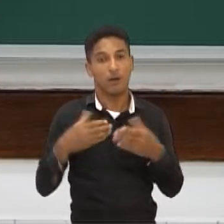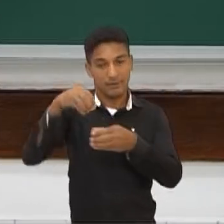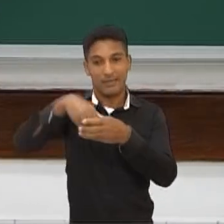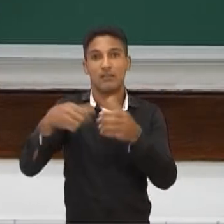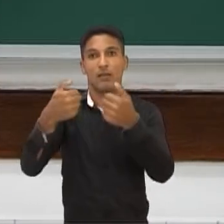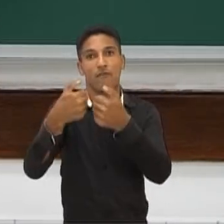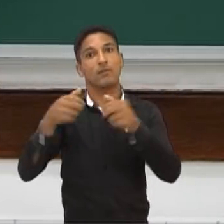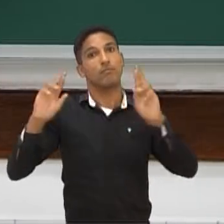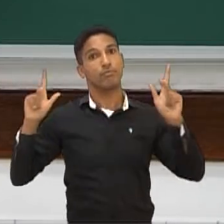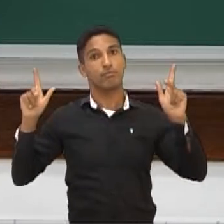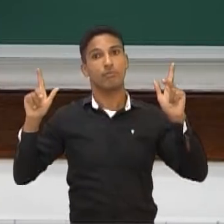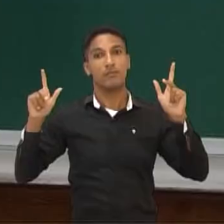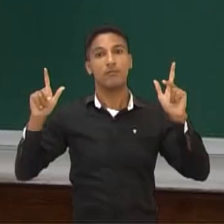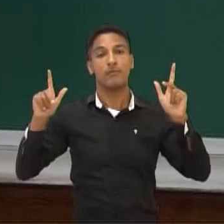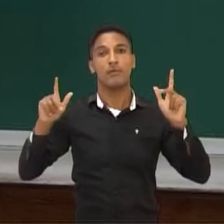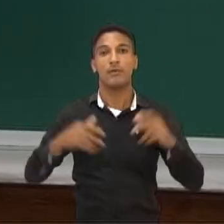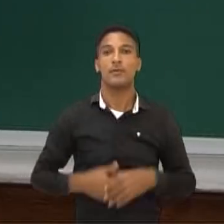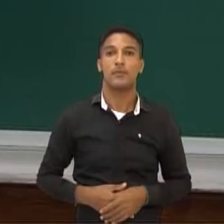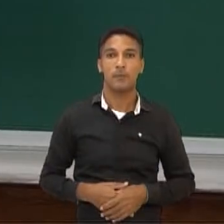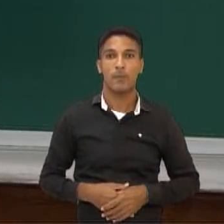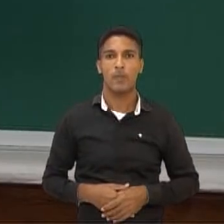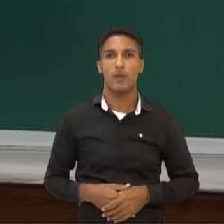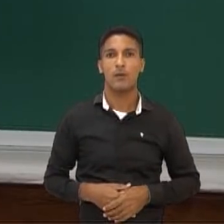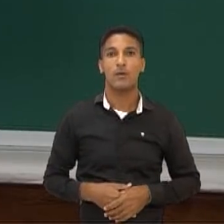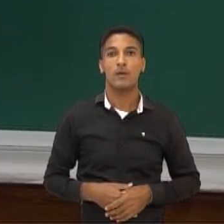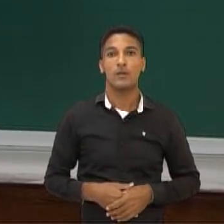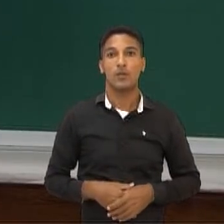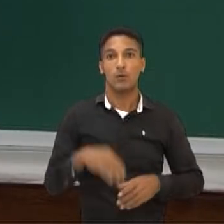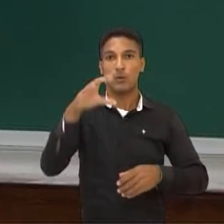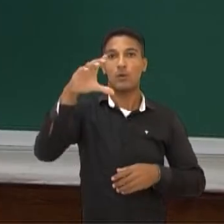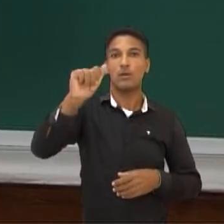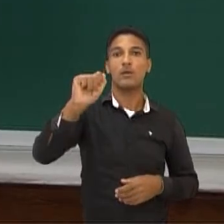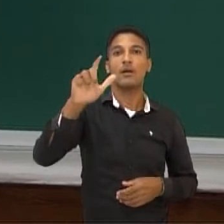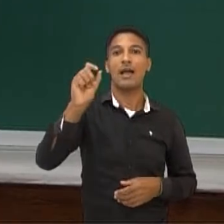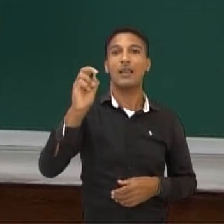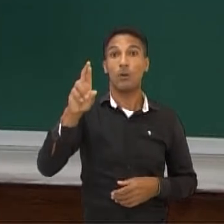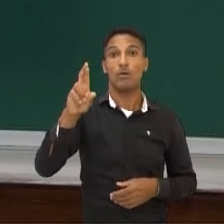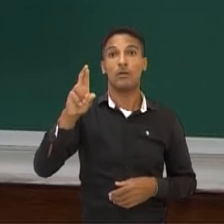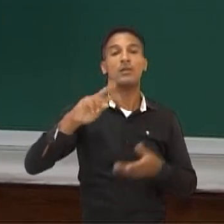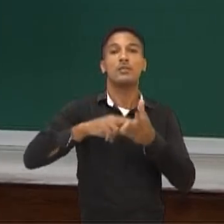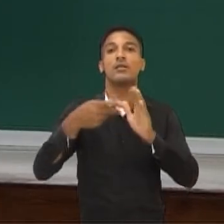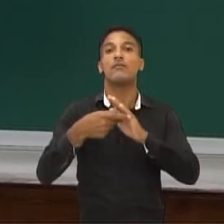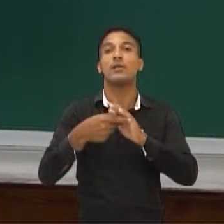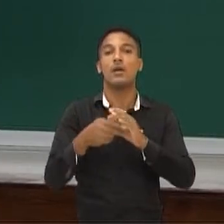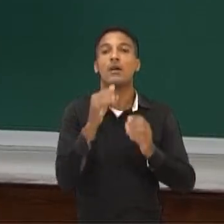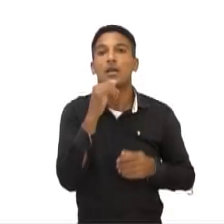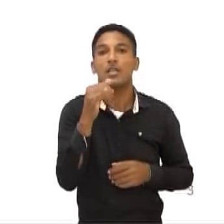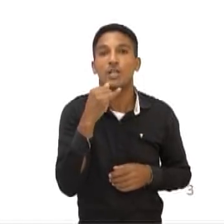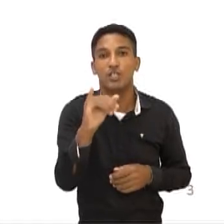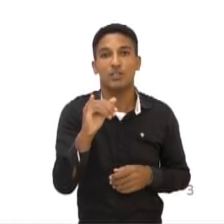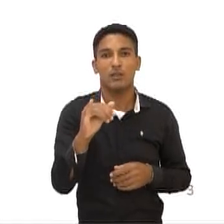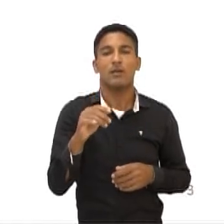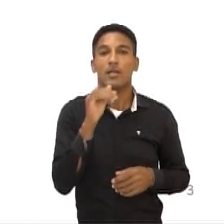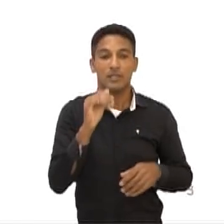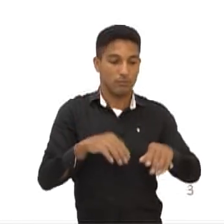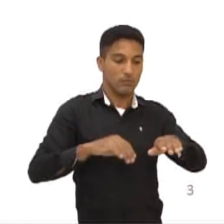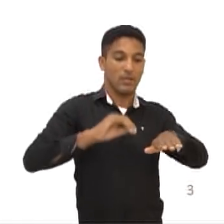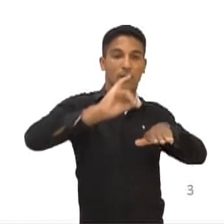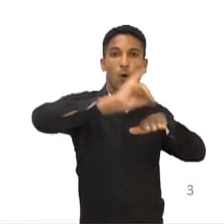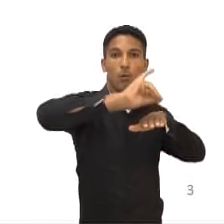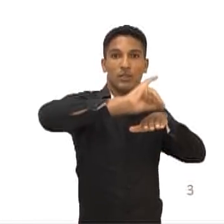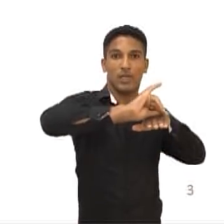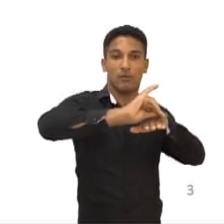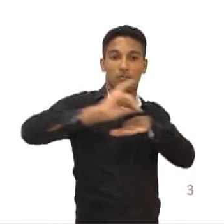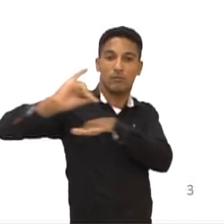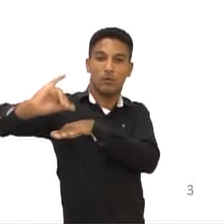ele é o científico. Cientificamente, o calor ele é uma energia que passa de um corpo de maior para outro